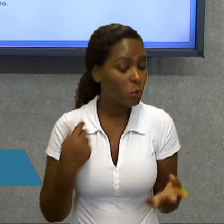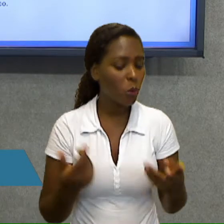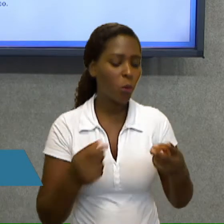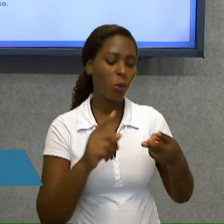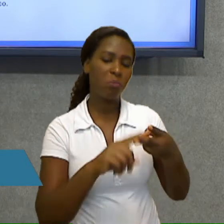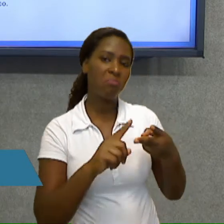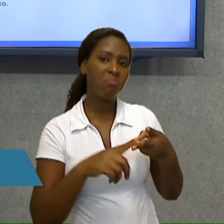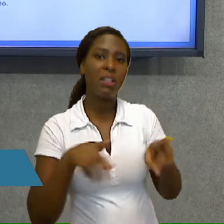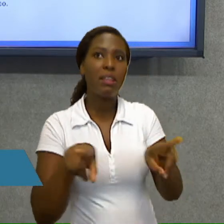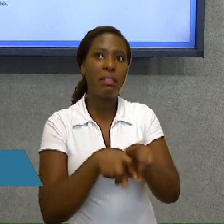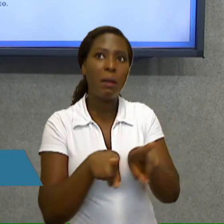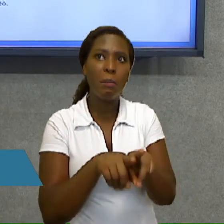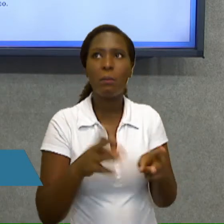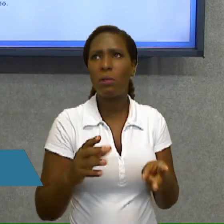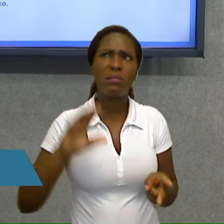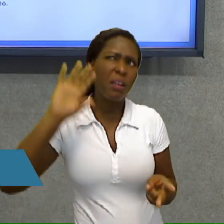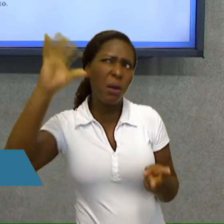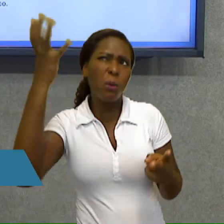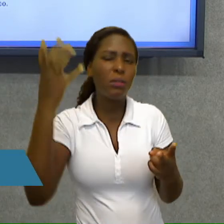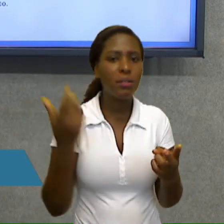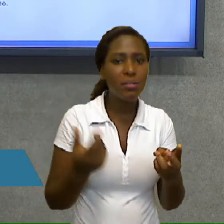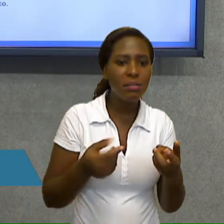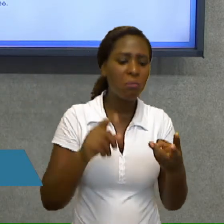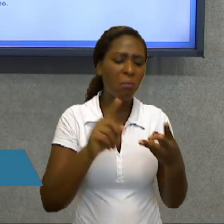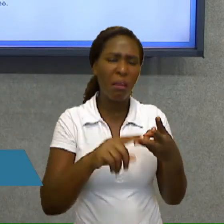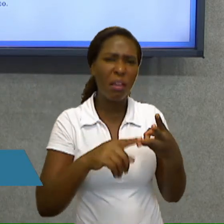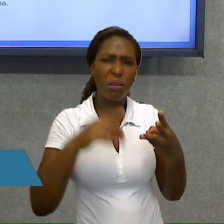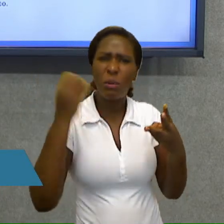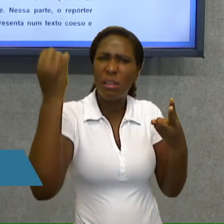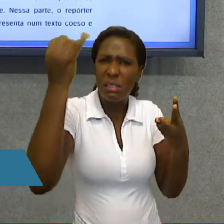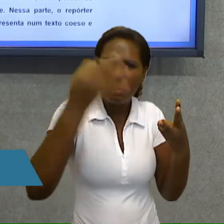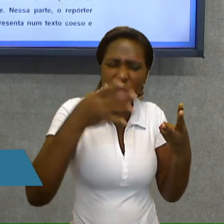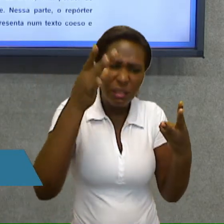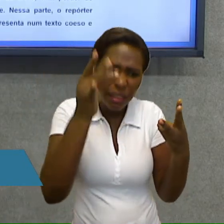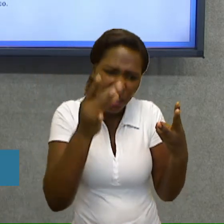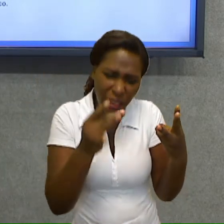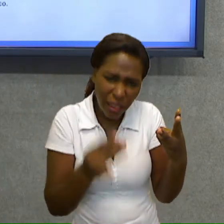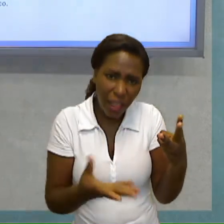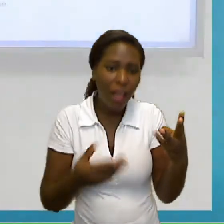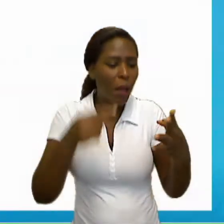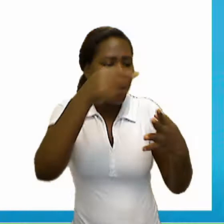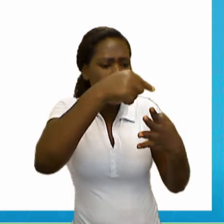consequência, dados estatísticos, dentre outros.